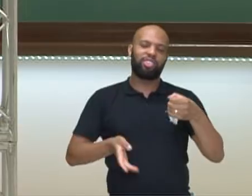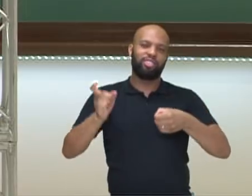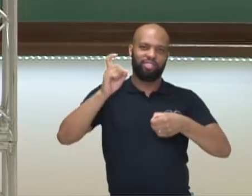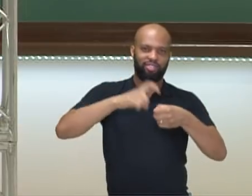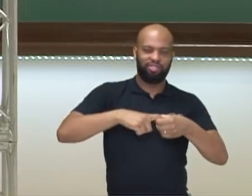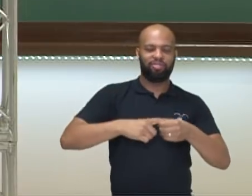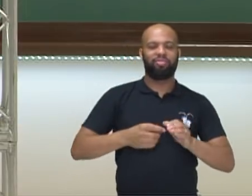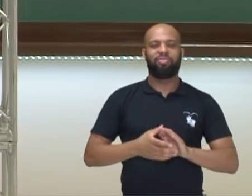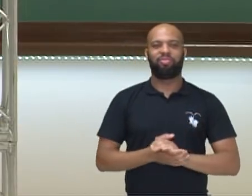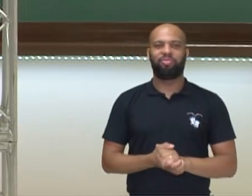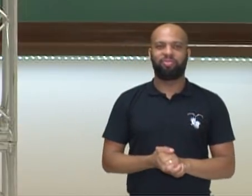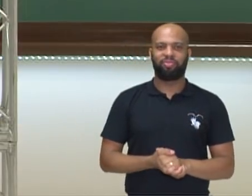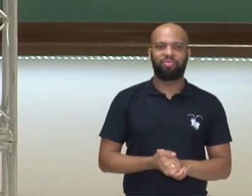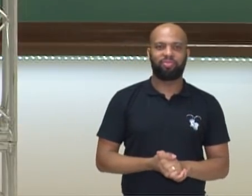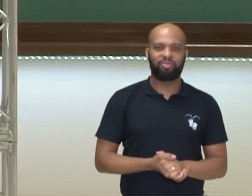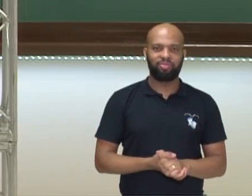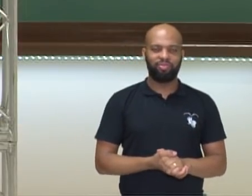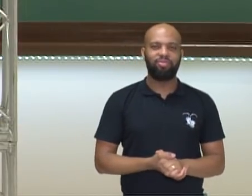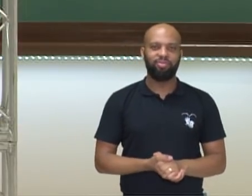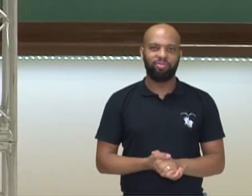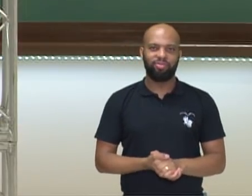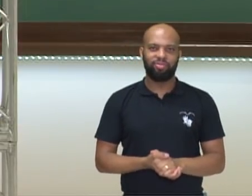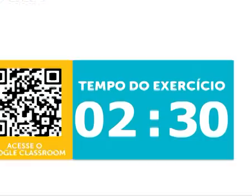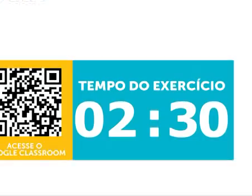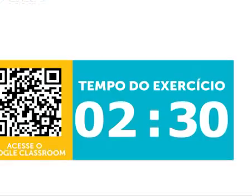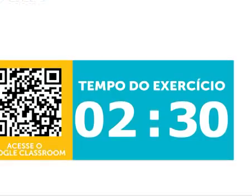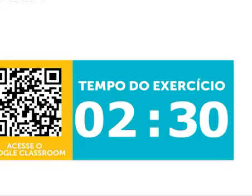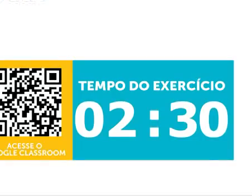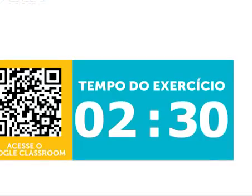nosso exercício, já voltamos com a correção.